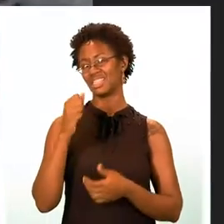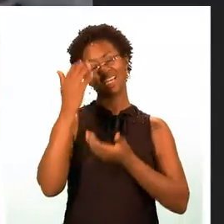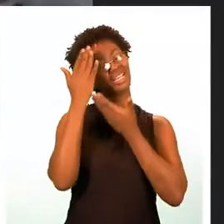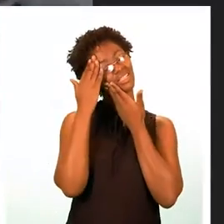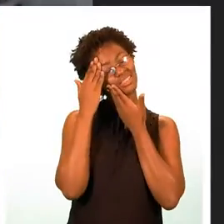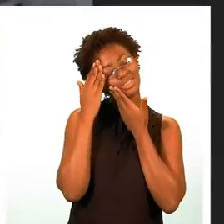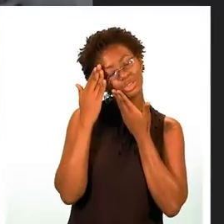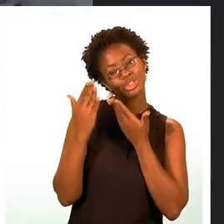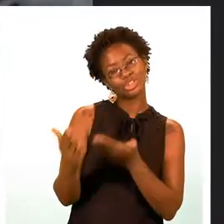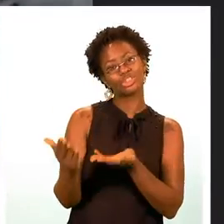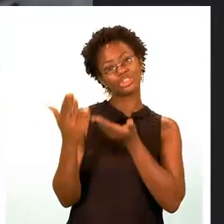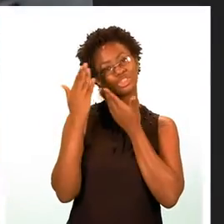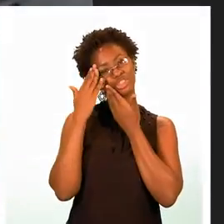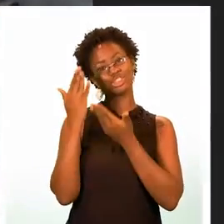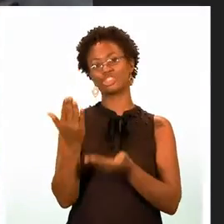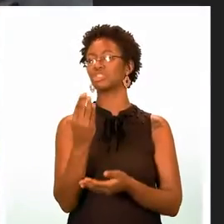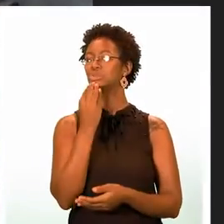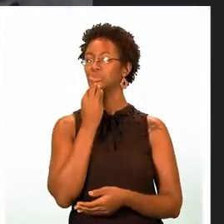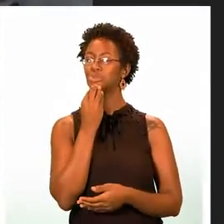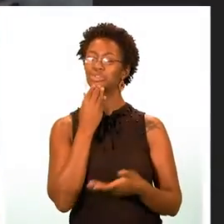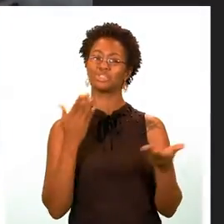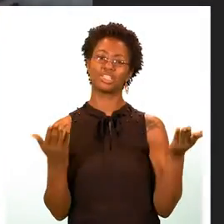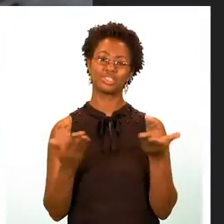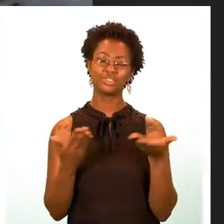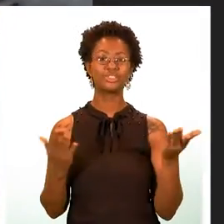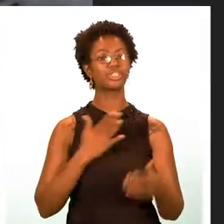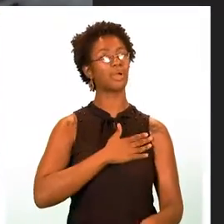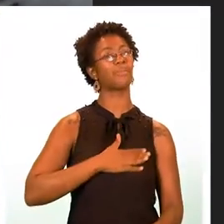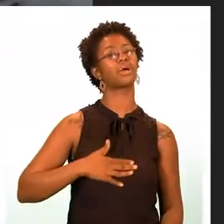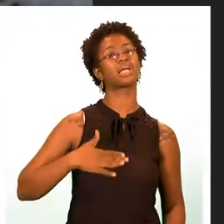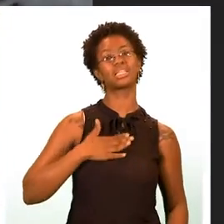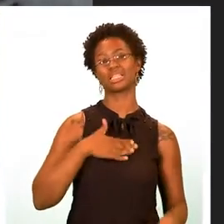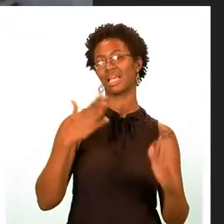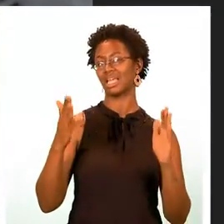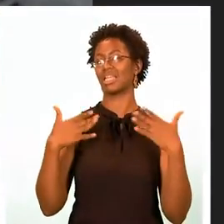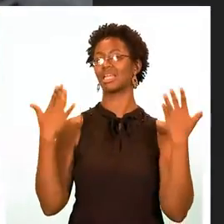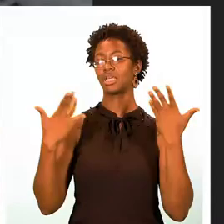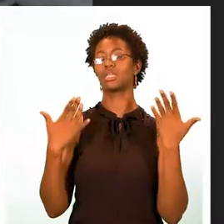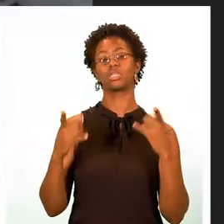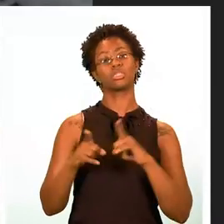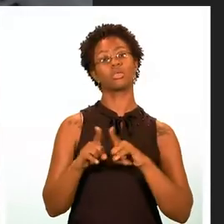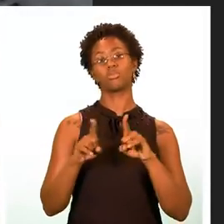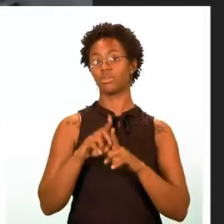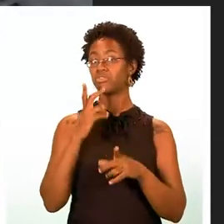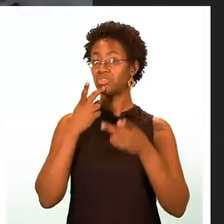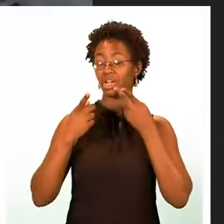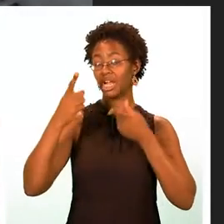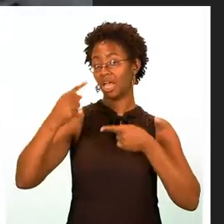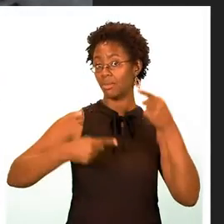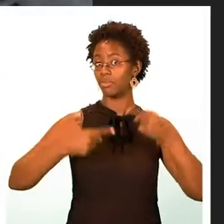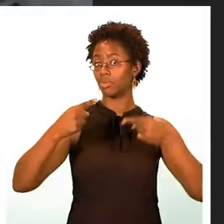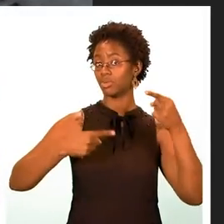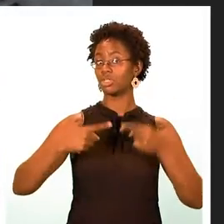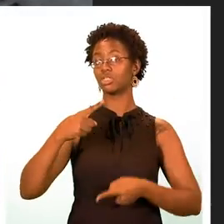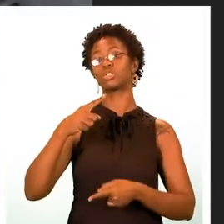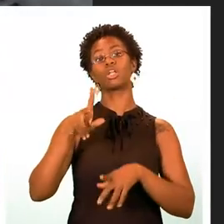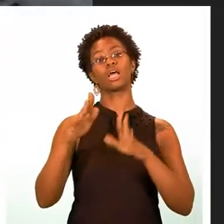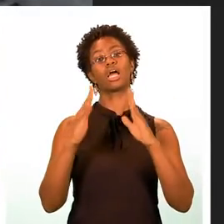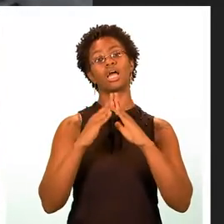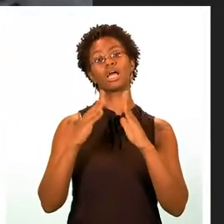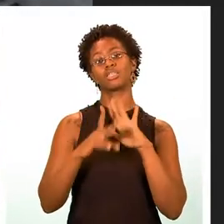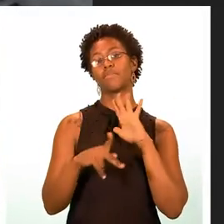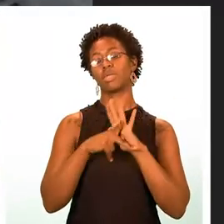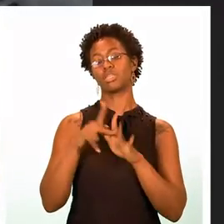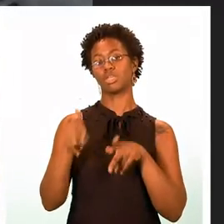eu adoraria. Eu agradeço imensamente a oportunidade, Cláudia. Foi um prazer muito grande. Inclusive poder falar de política